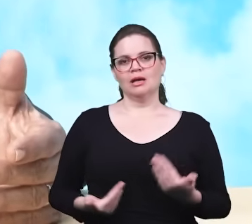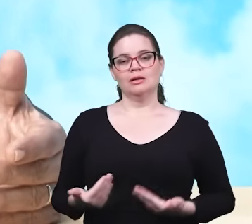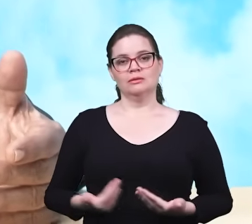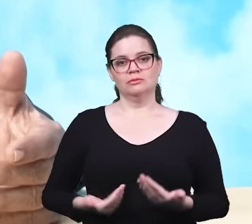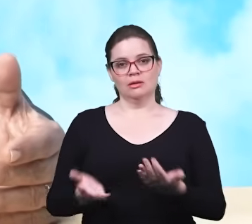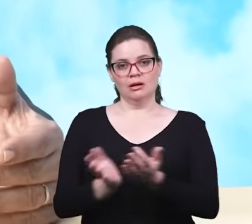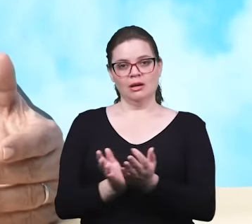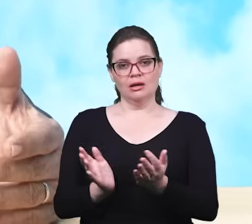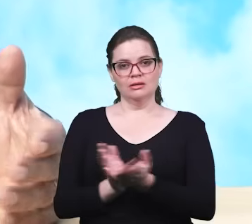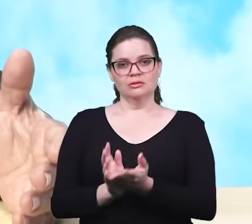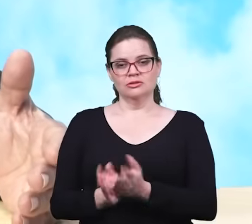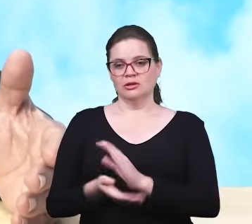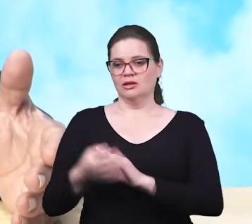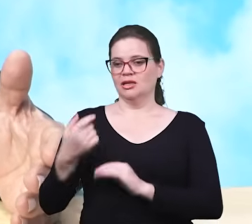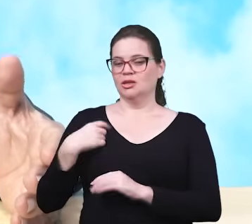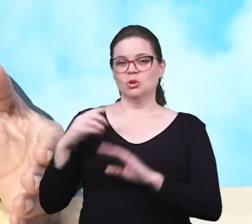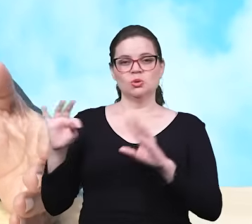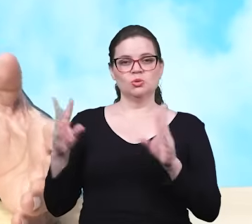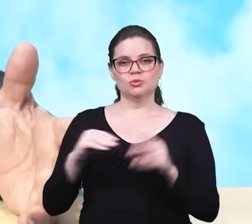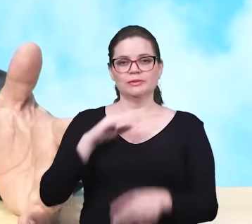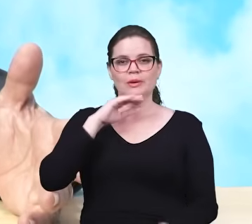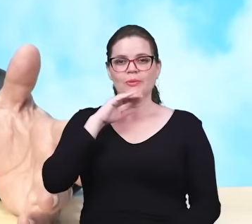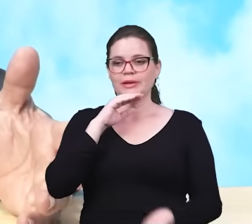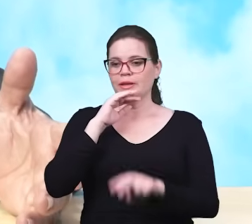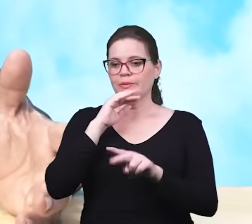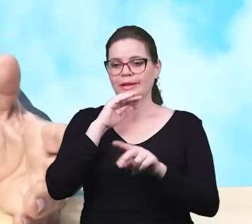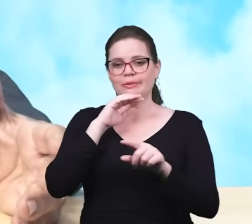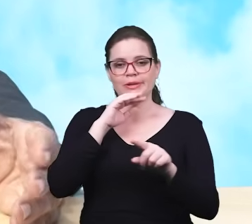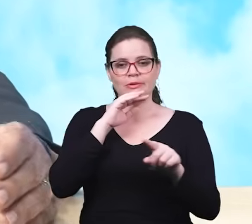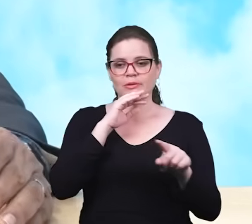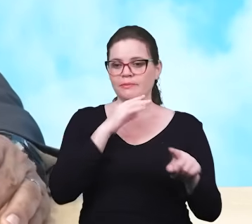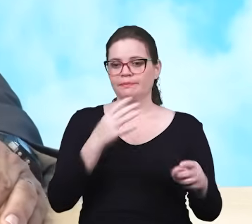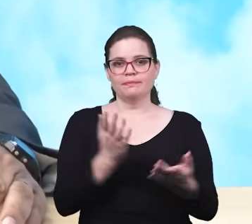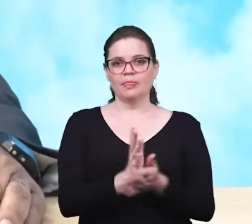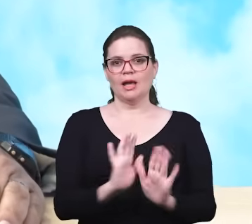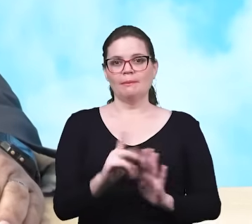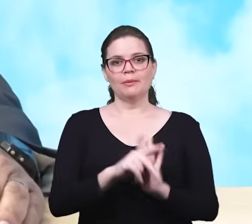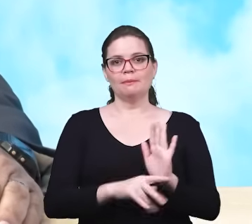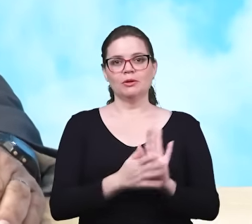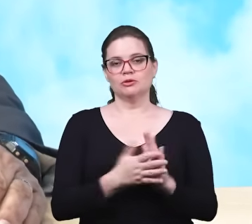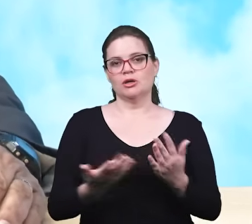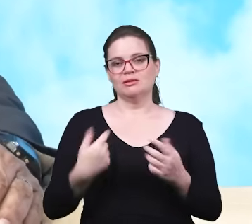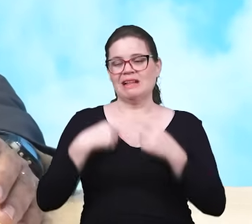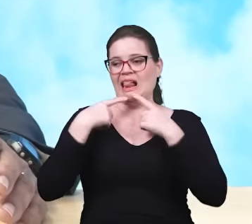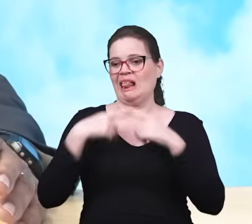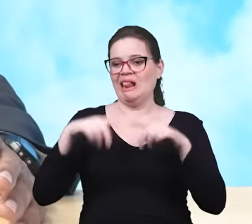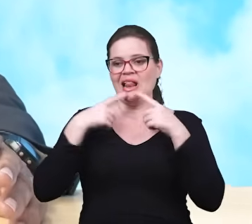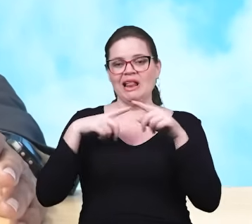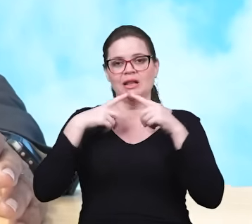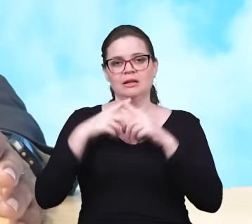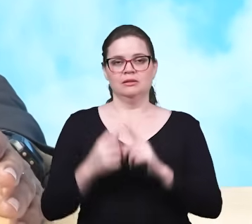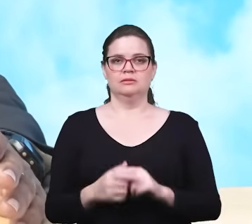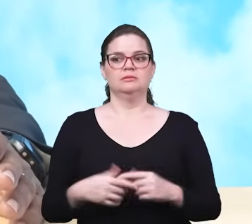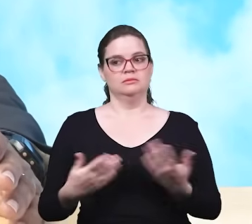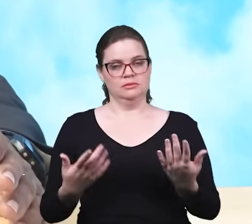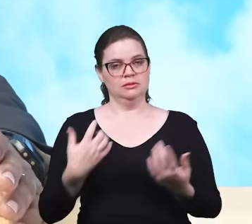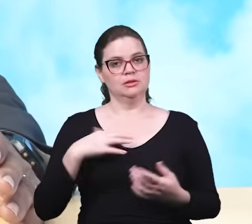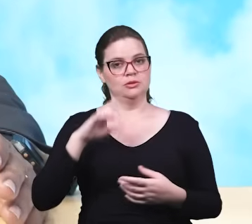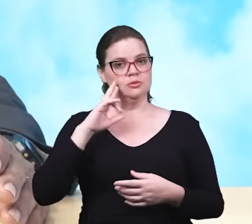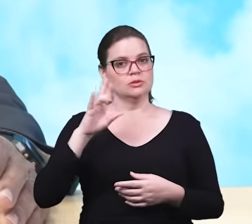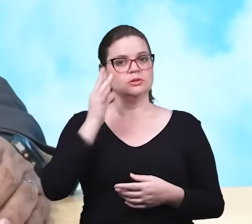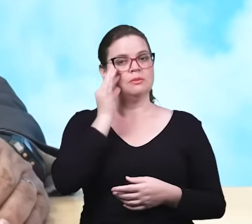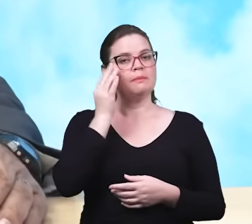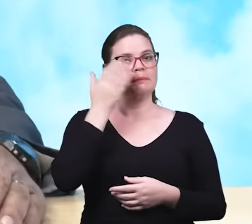situação que para ele acabou o projeto. E aqui a palavra está falando que o Senhor prova